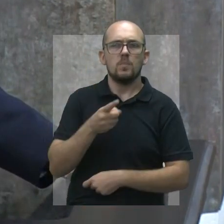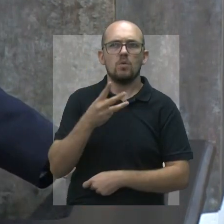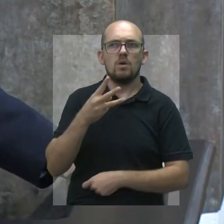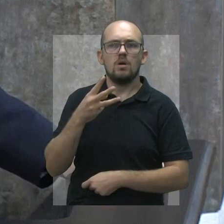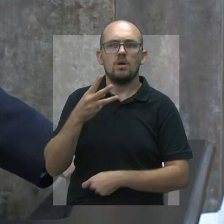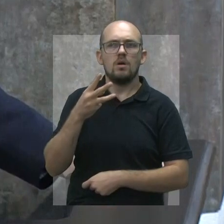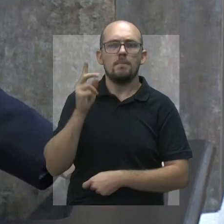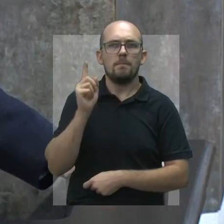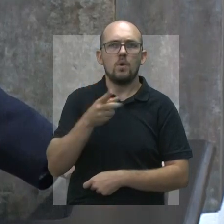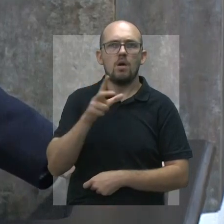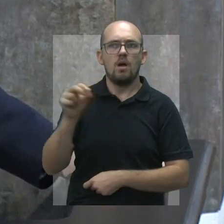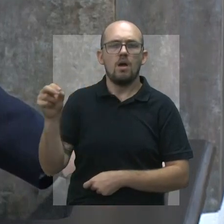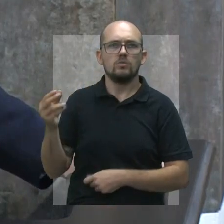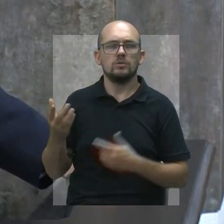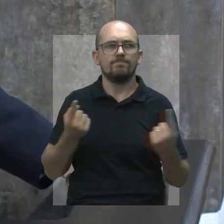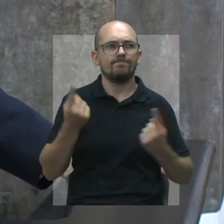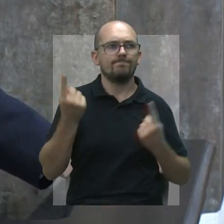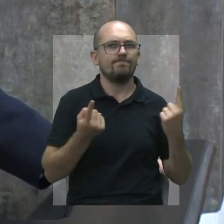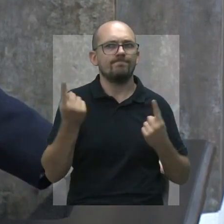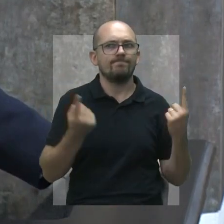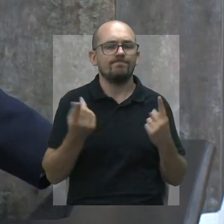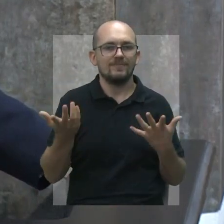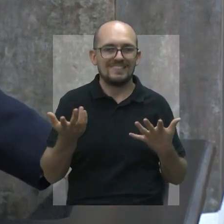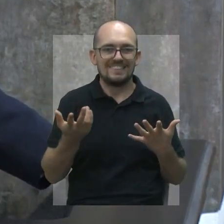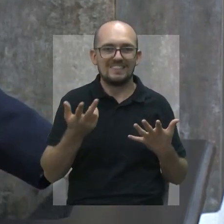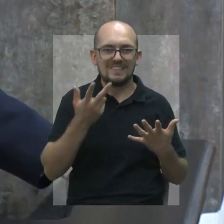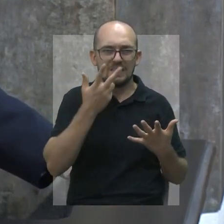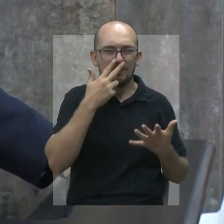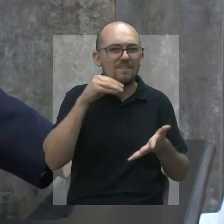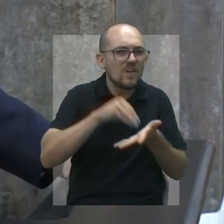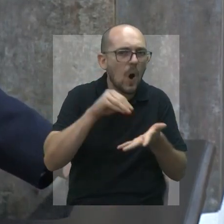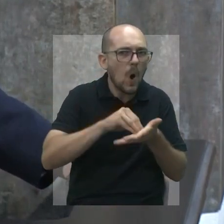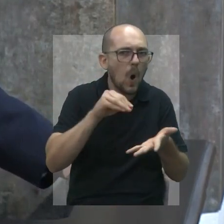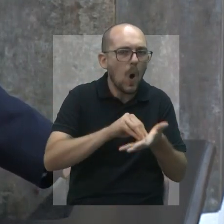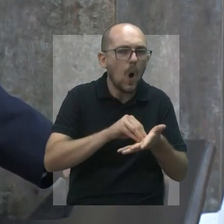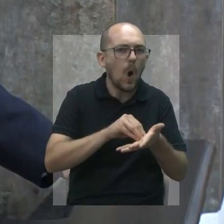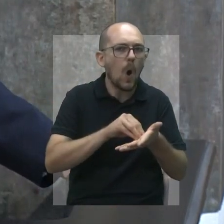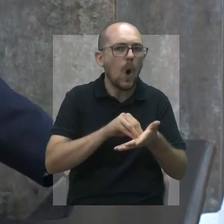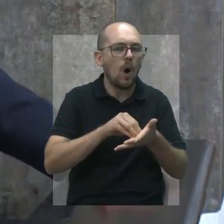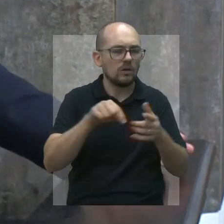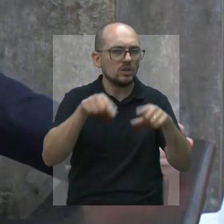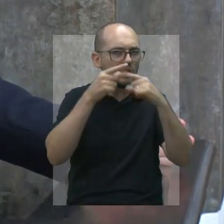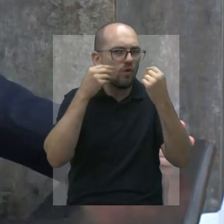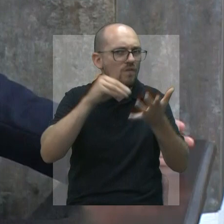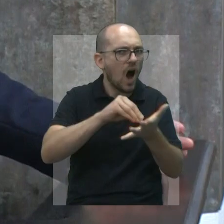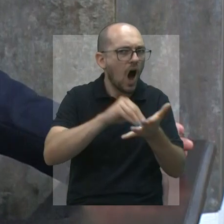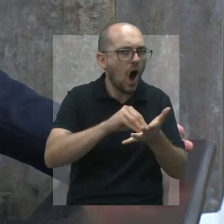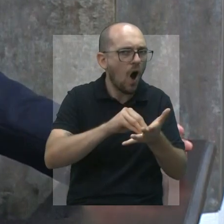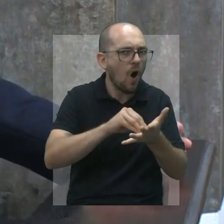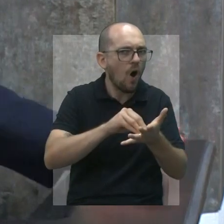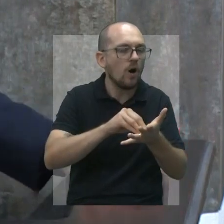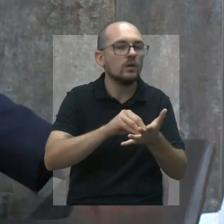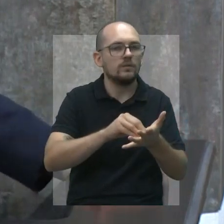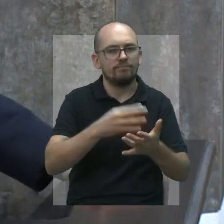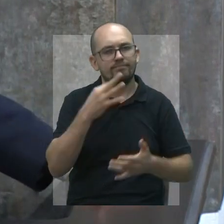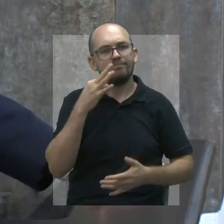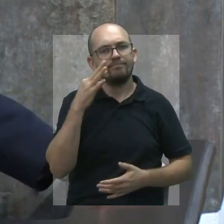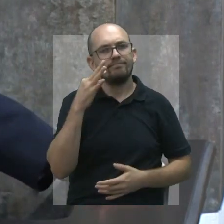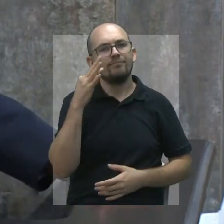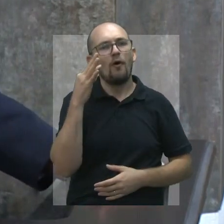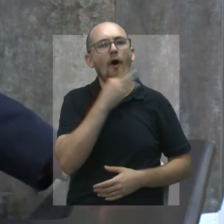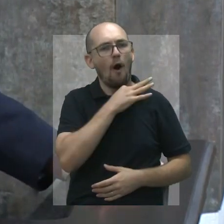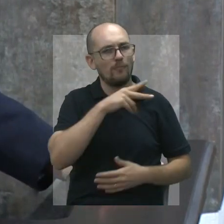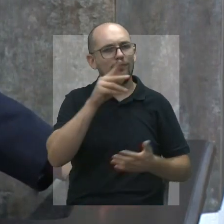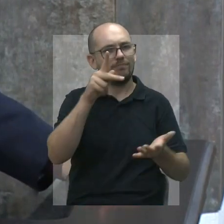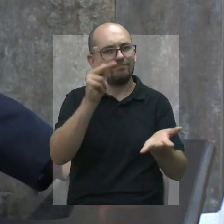então o Dr. Marcos está lá na frente, está falando que falta sangue na cidade de Jaú. É óbvio, a conclusão óbvia é que falta